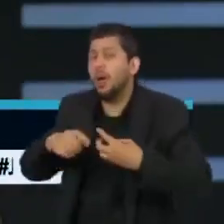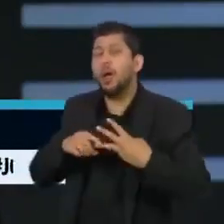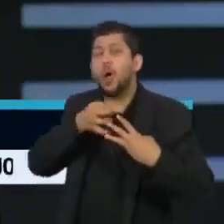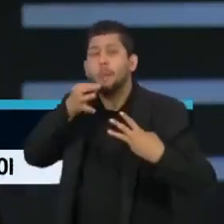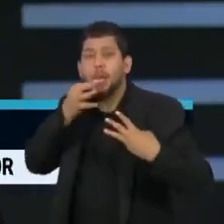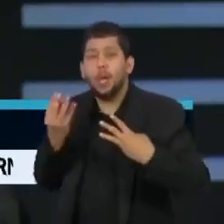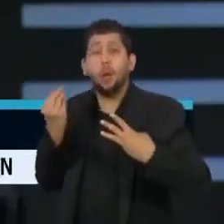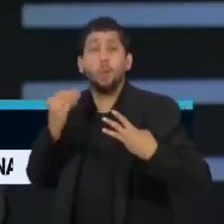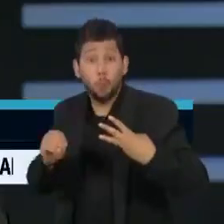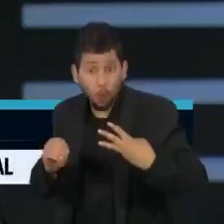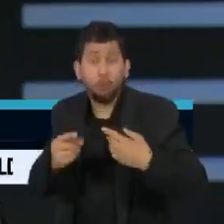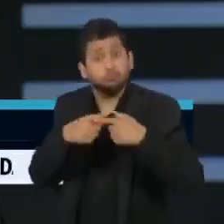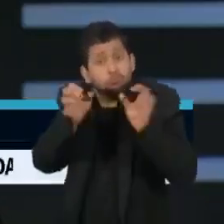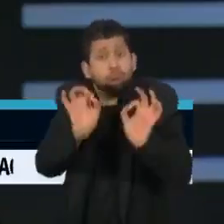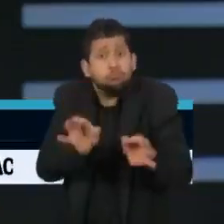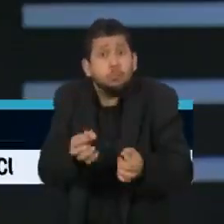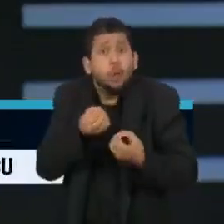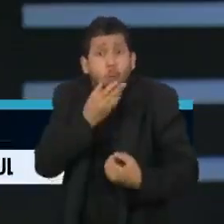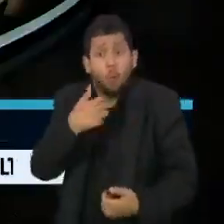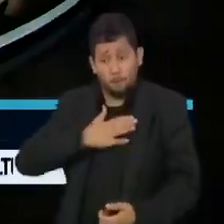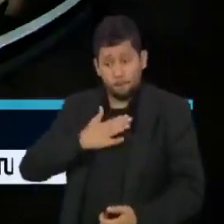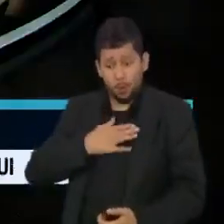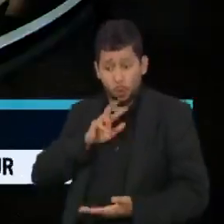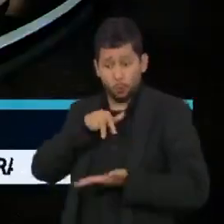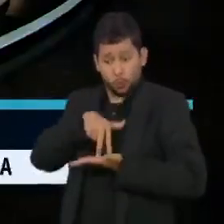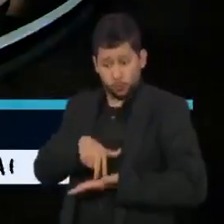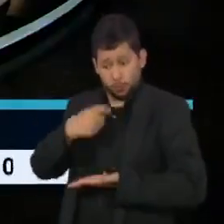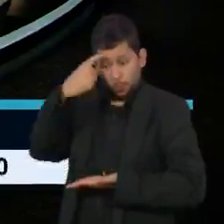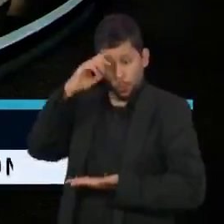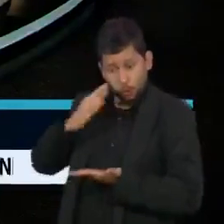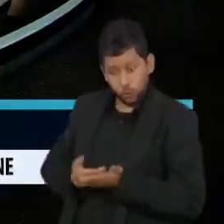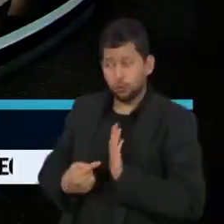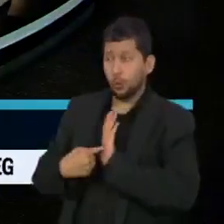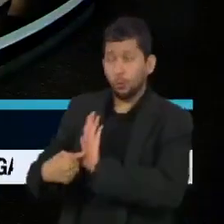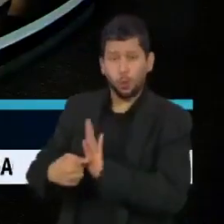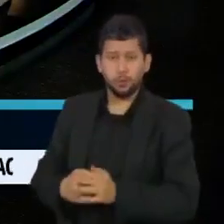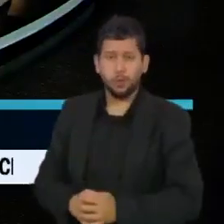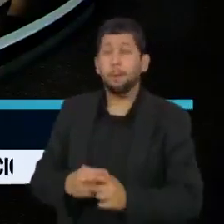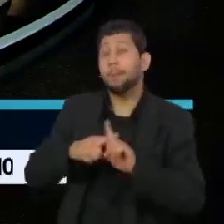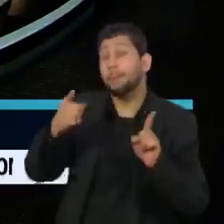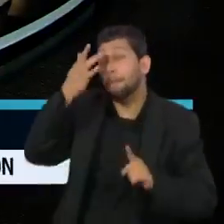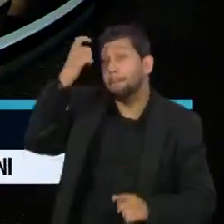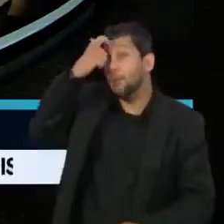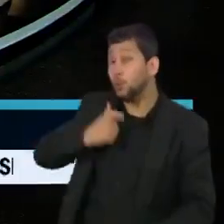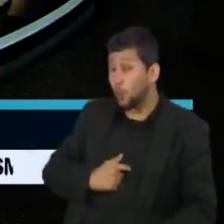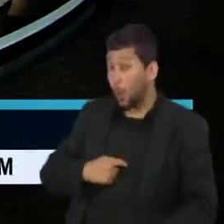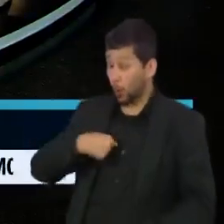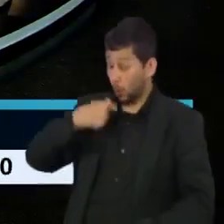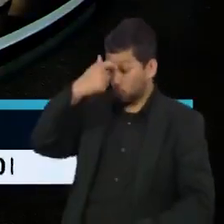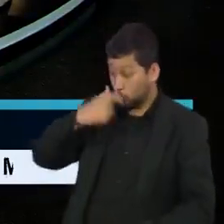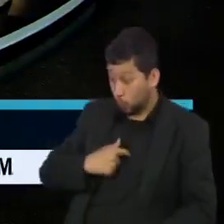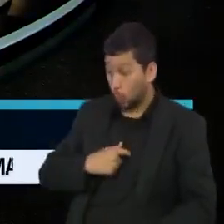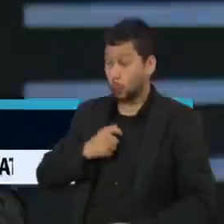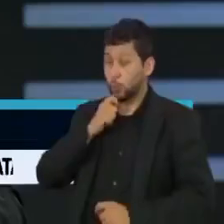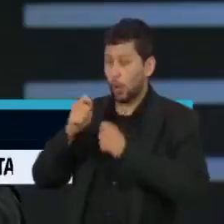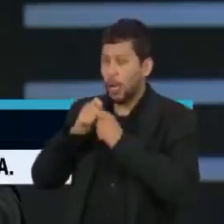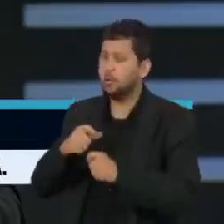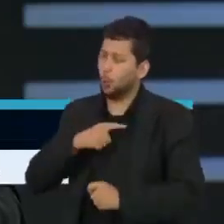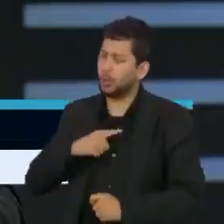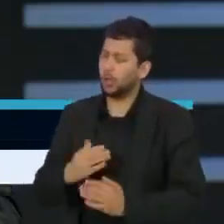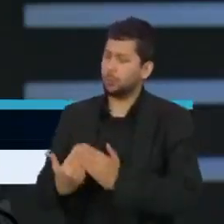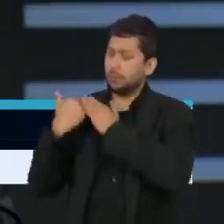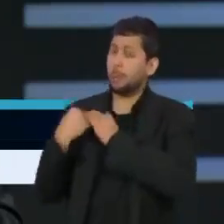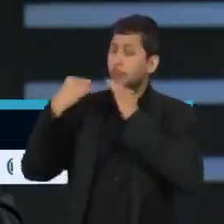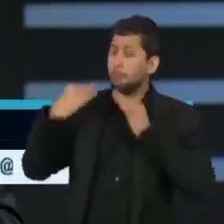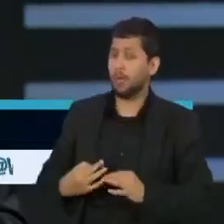ajudando a interpretar a notícia dando o posicionamento jornalista responsável não pode em sob nenhuma circunstância